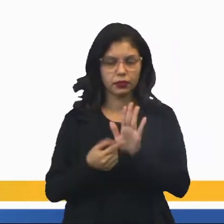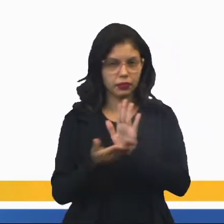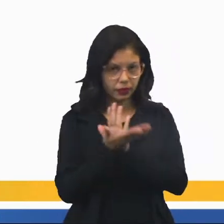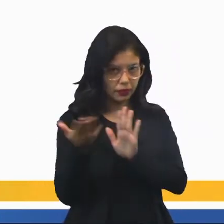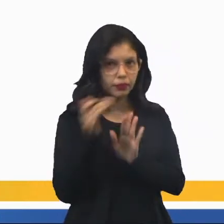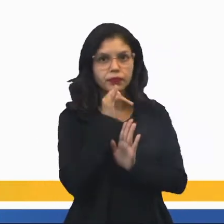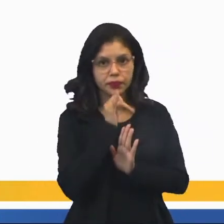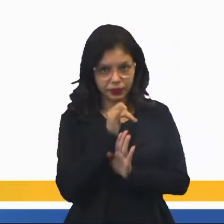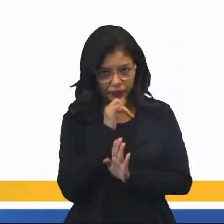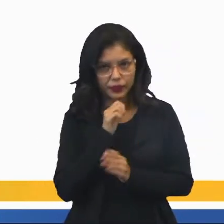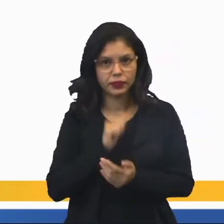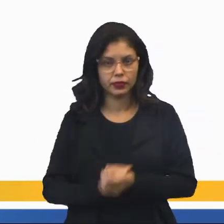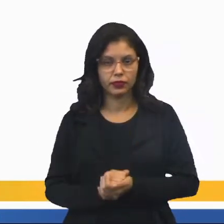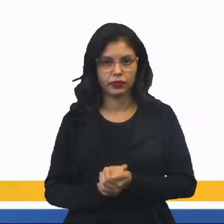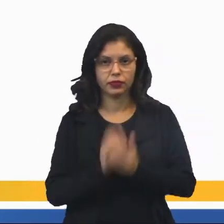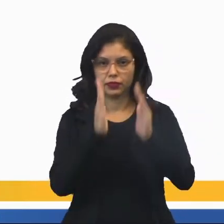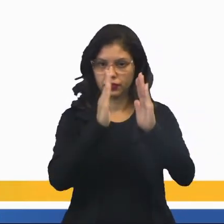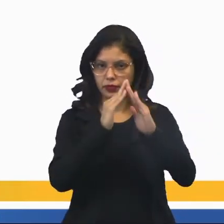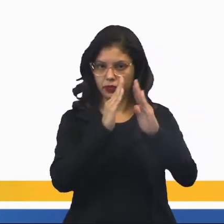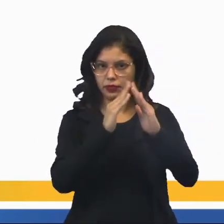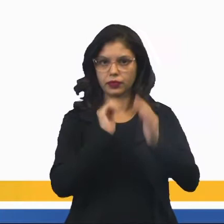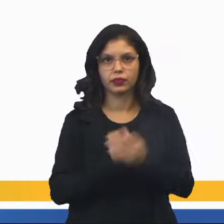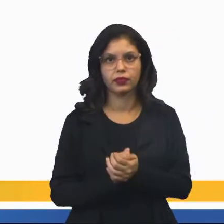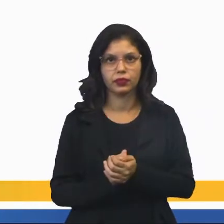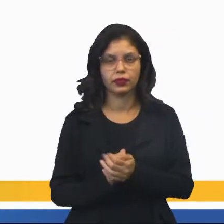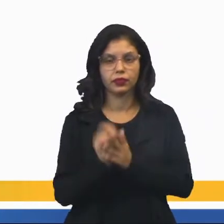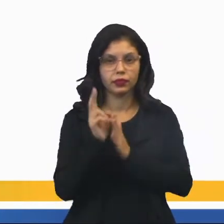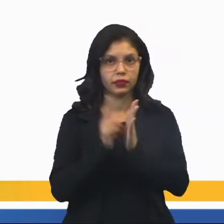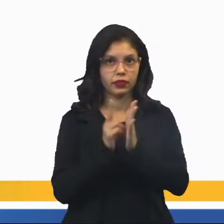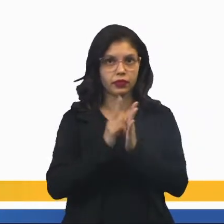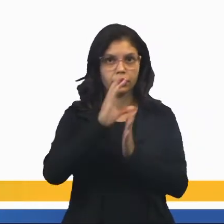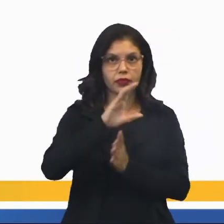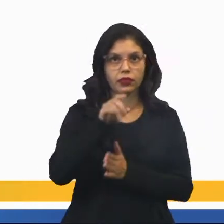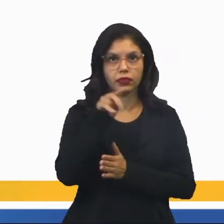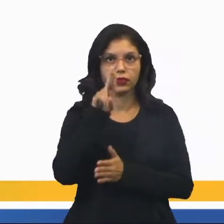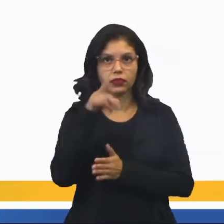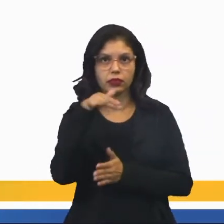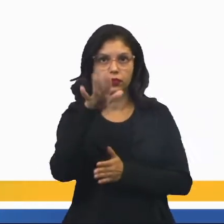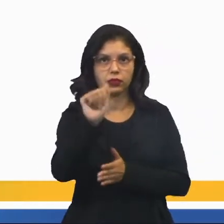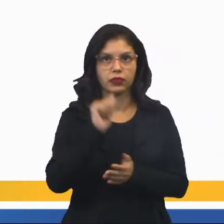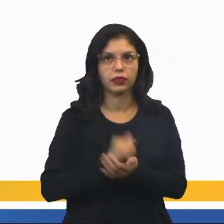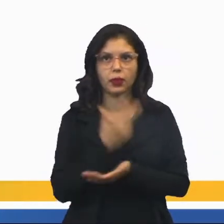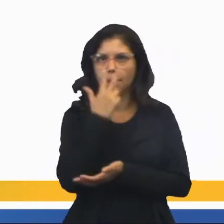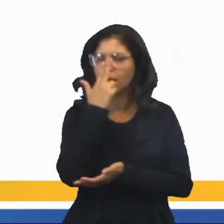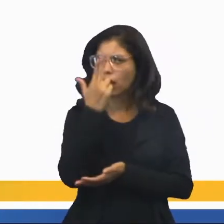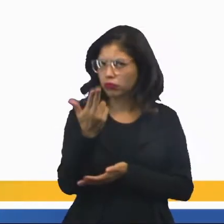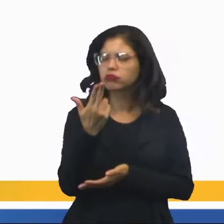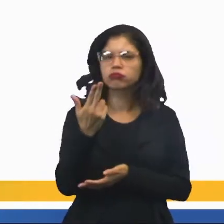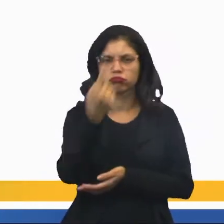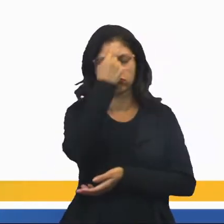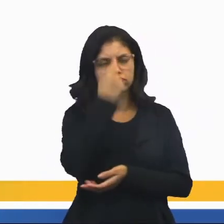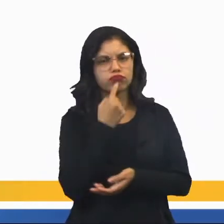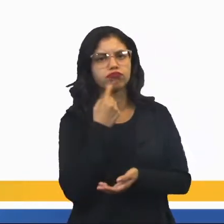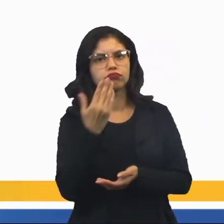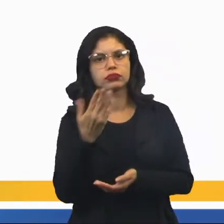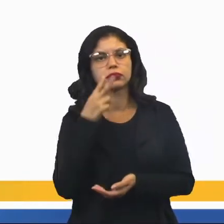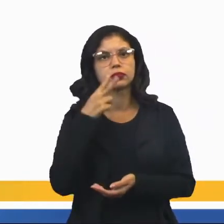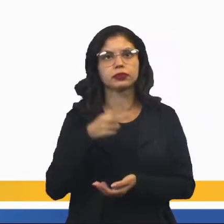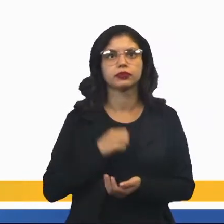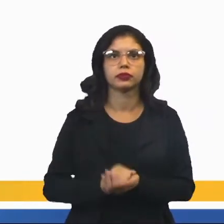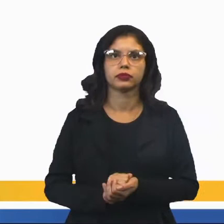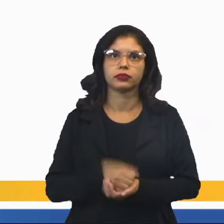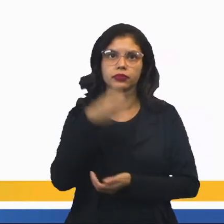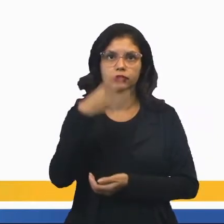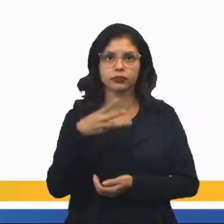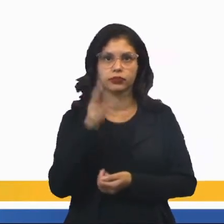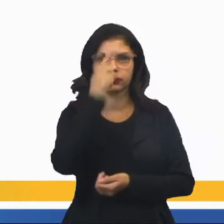um exemplo de casas da tribo Kaxinawás? Se assemelha a essa imagem que vocês acabaram de ver. Vamos à